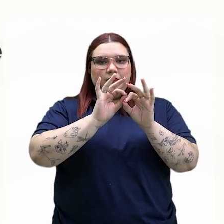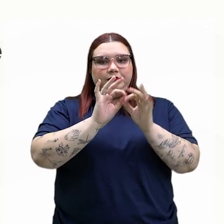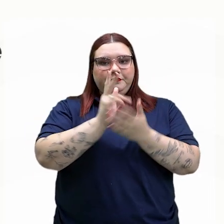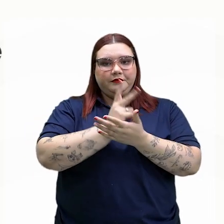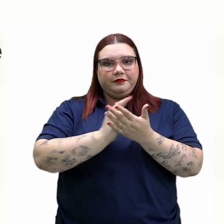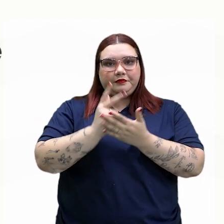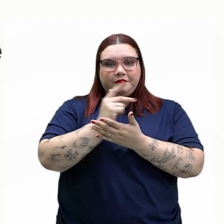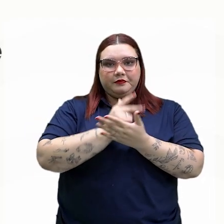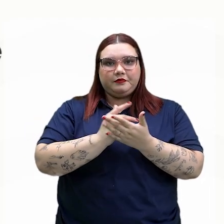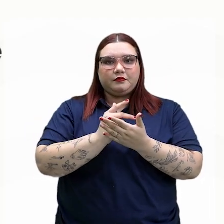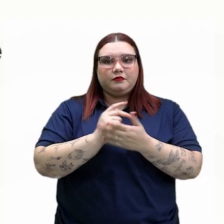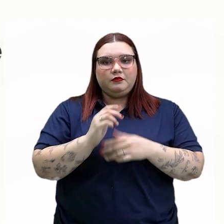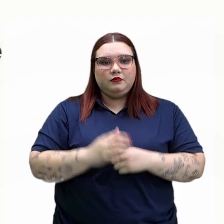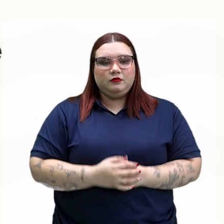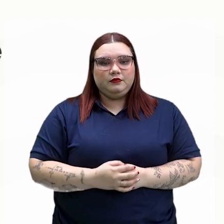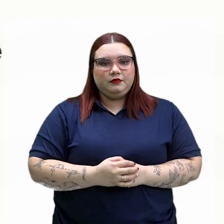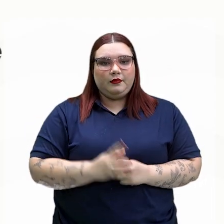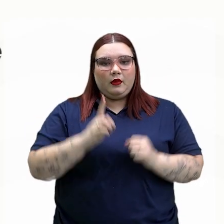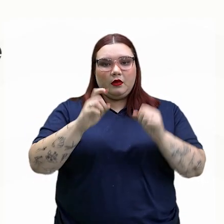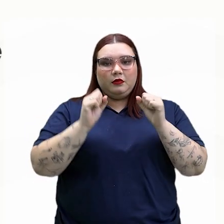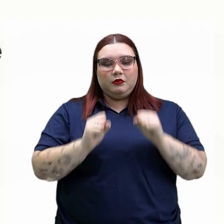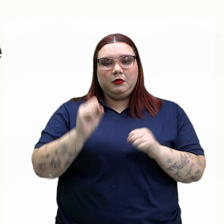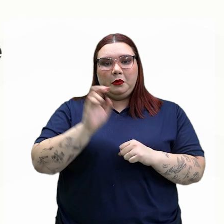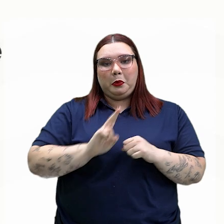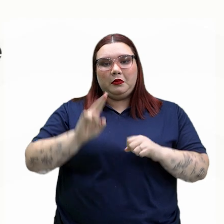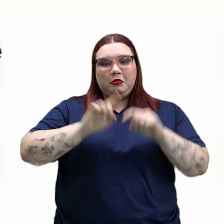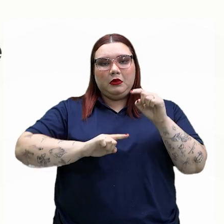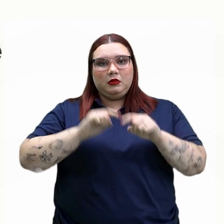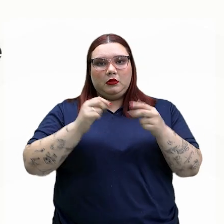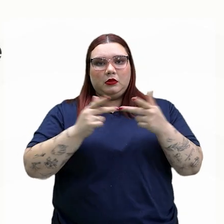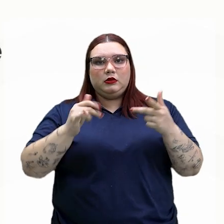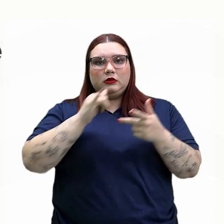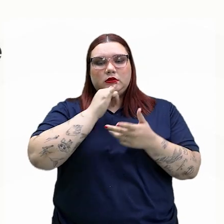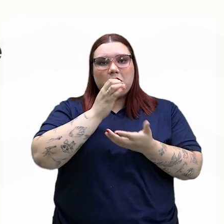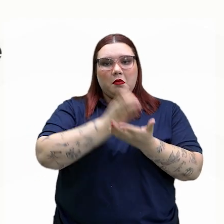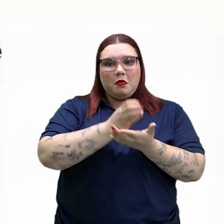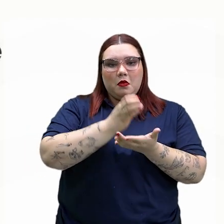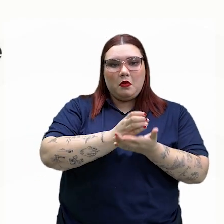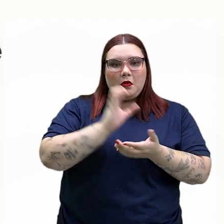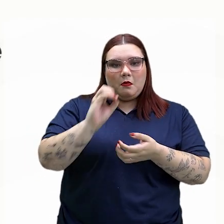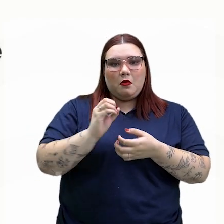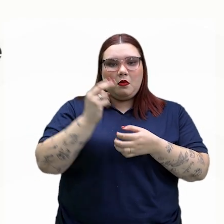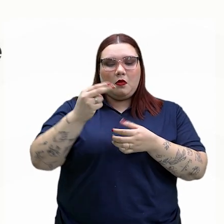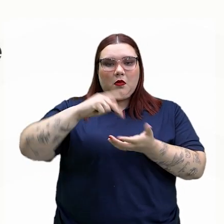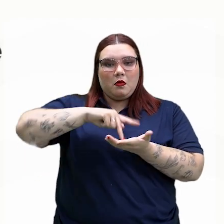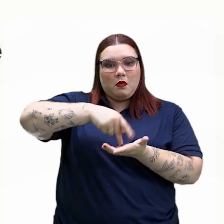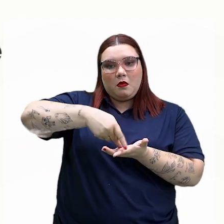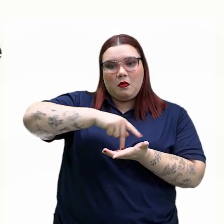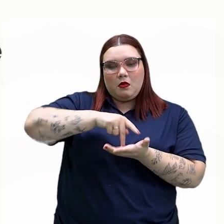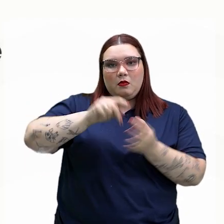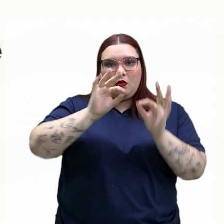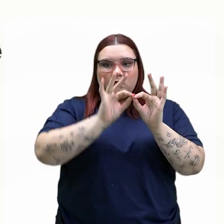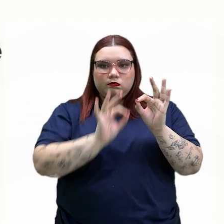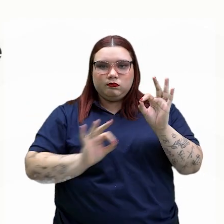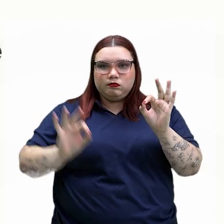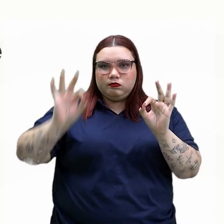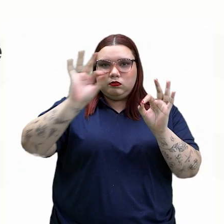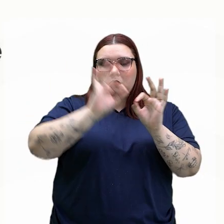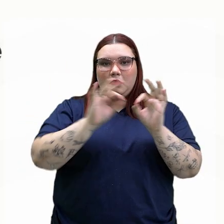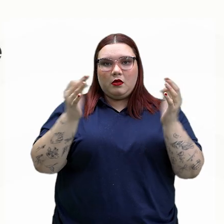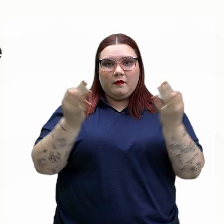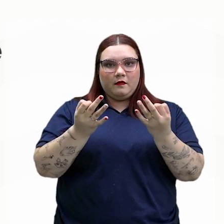régua, desenhe um círculo no papel. Você pode usar um objeto circular, como um copo ou um compasso, para ajudar a desenhar o